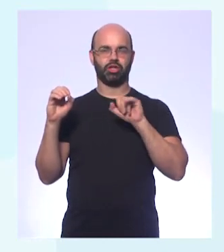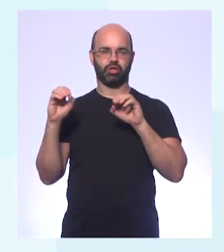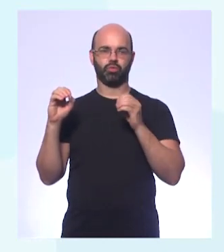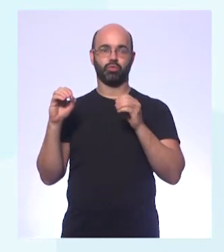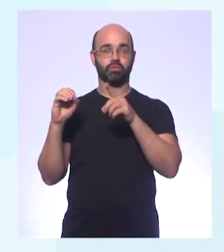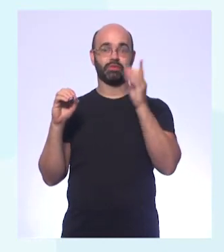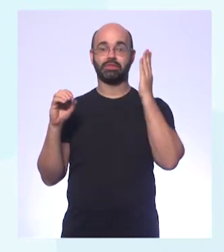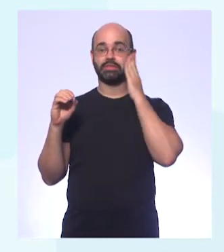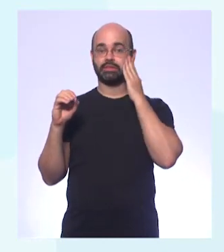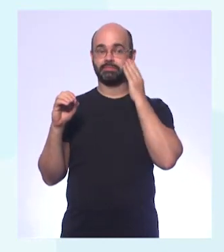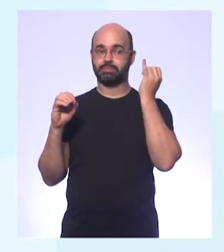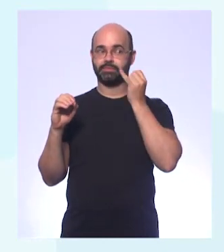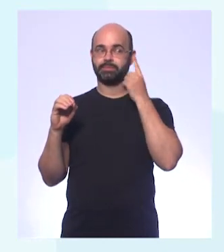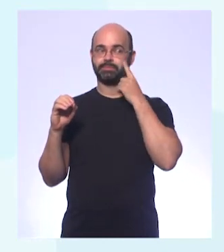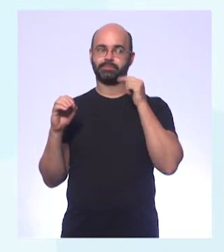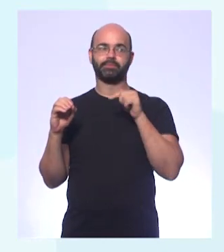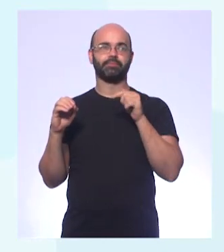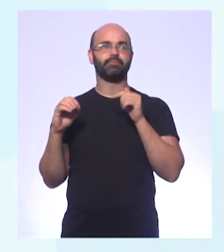Ó,